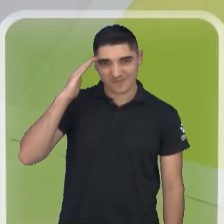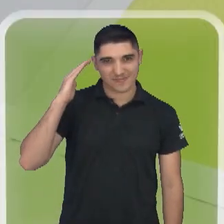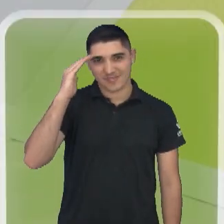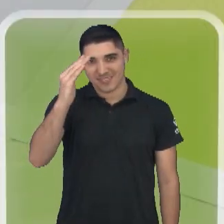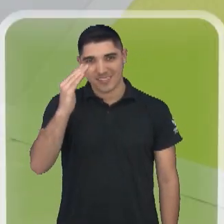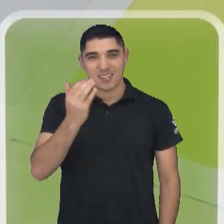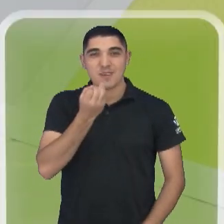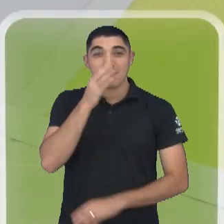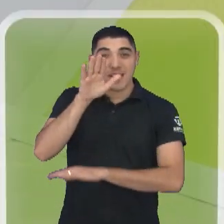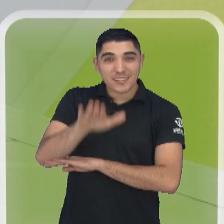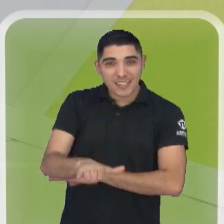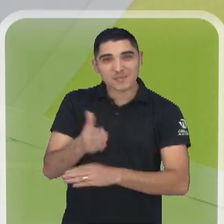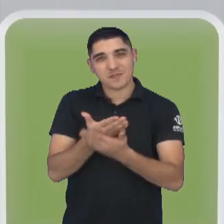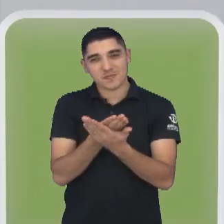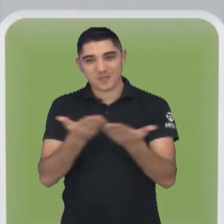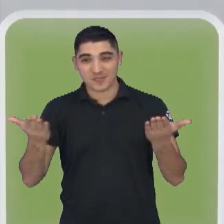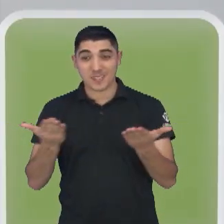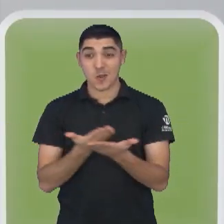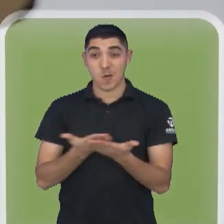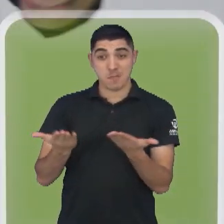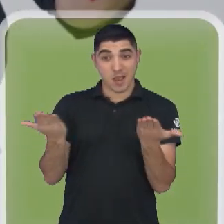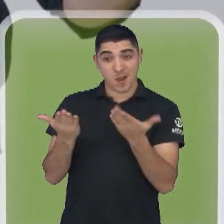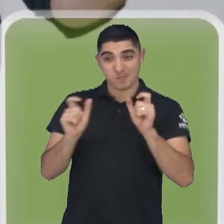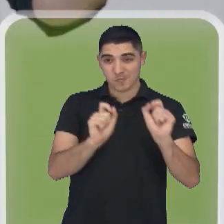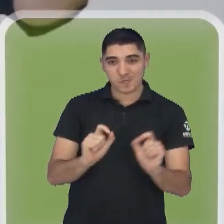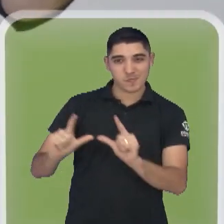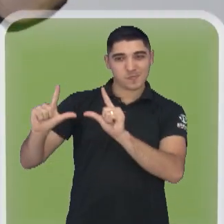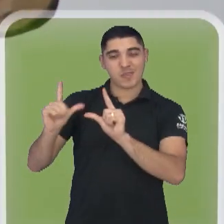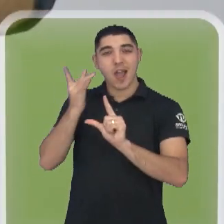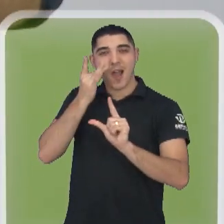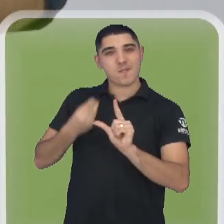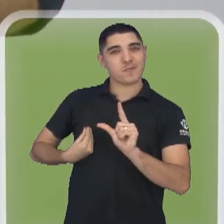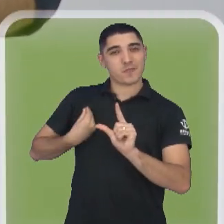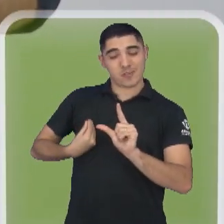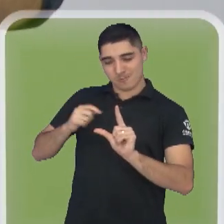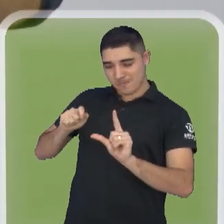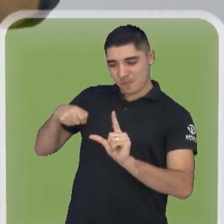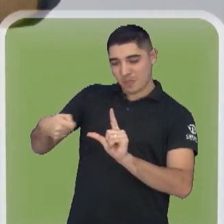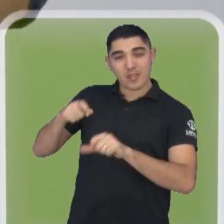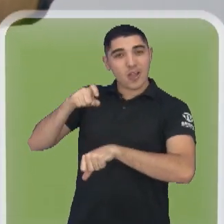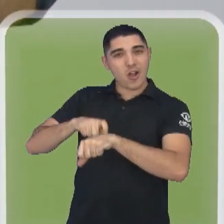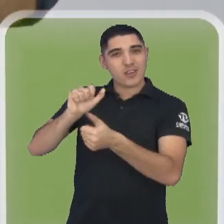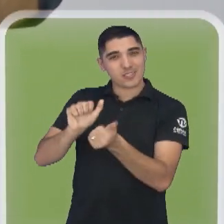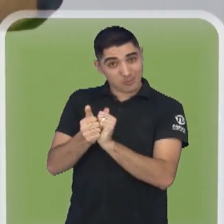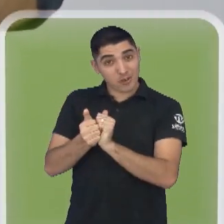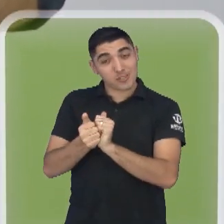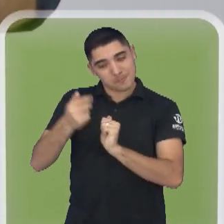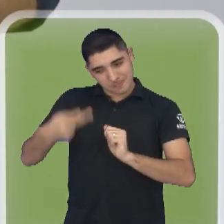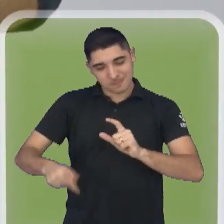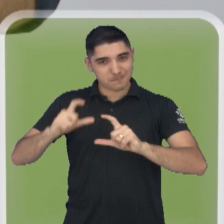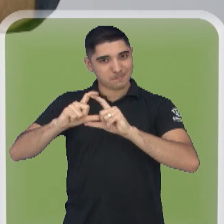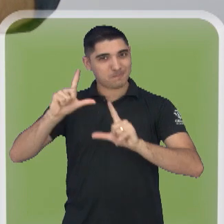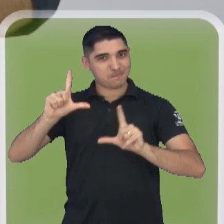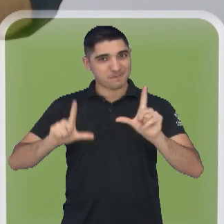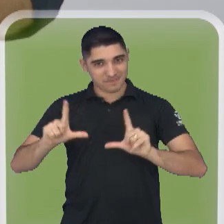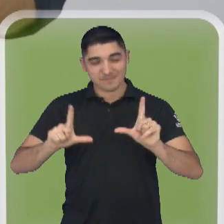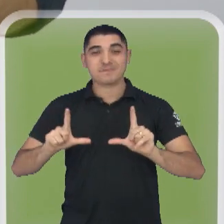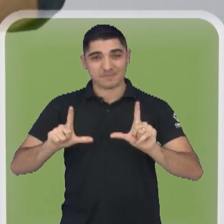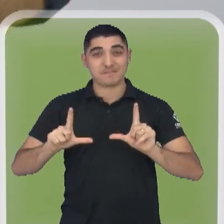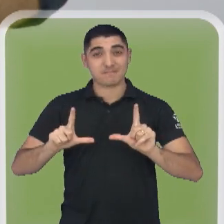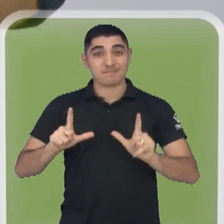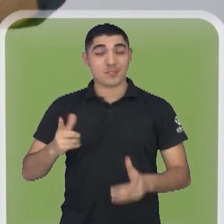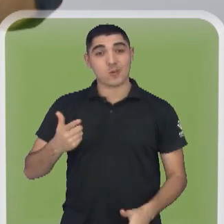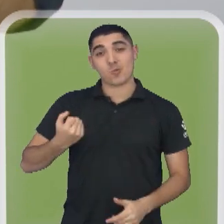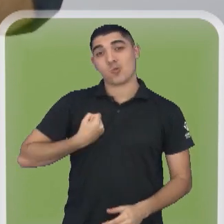Salve, salve, galera! Uma boa tarde para vocês. Está começando o Ao Vivaço, o programa Hora do Esporte, aqui na tela da TV Câmara de São José dos